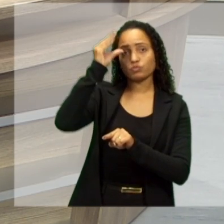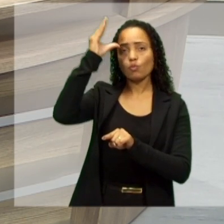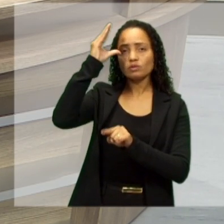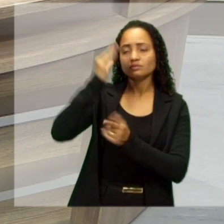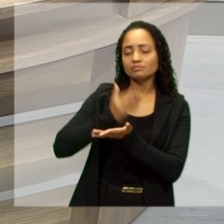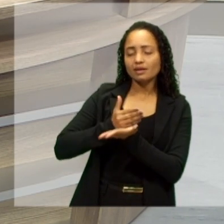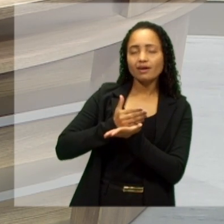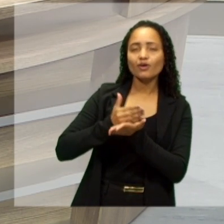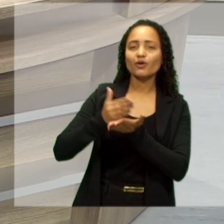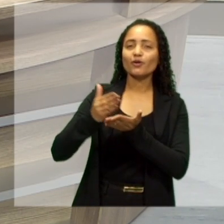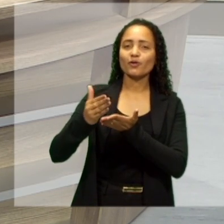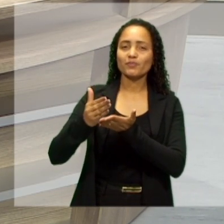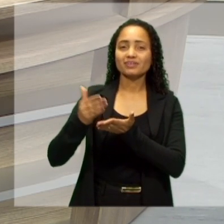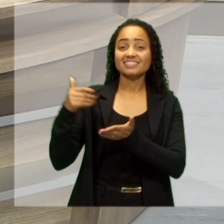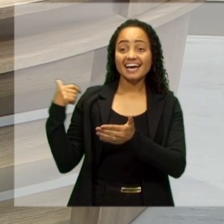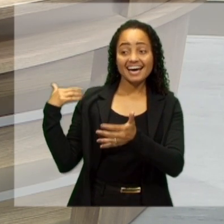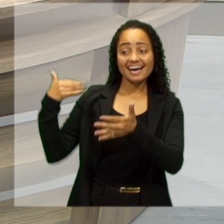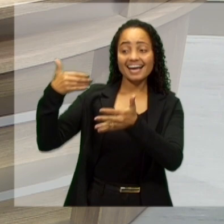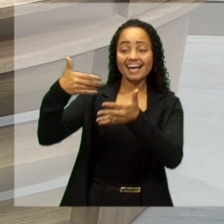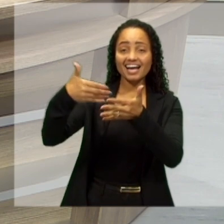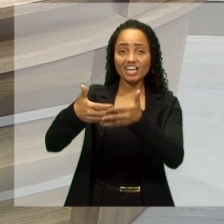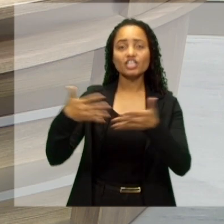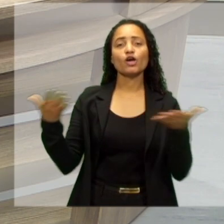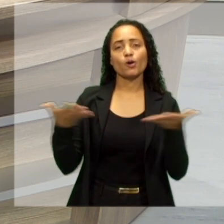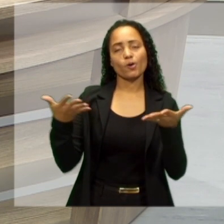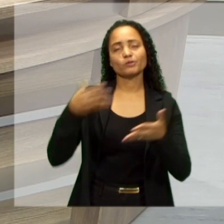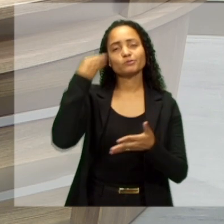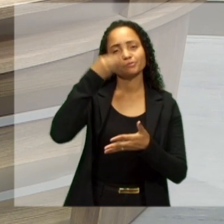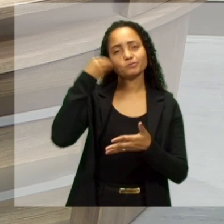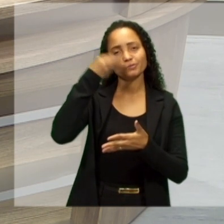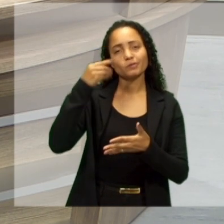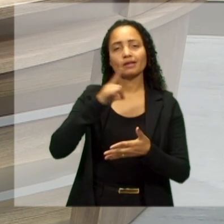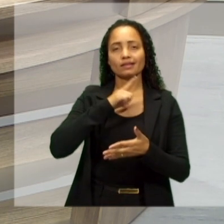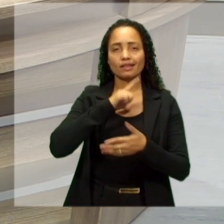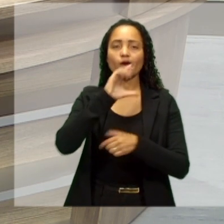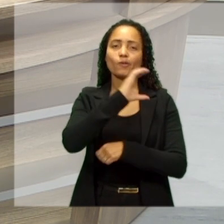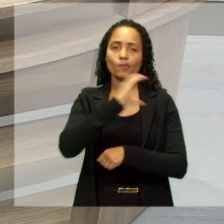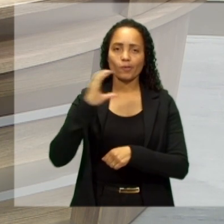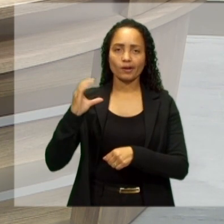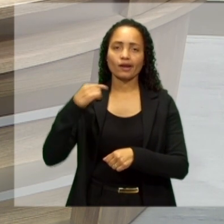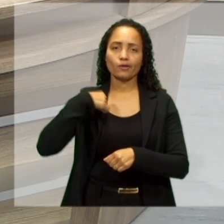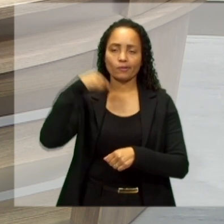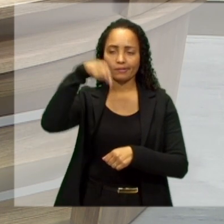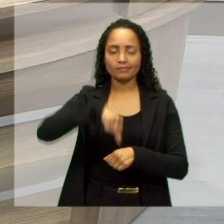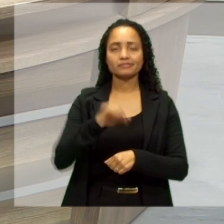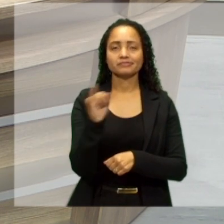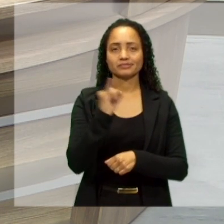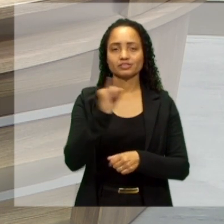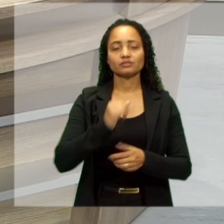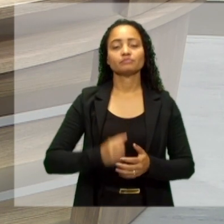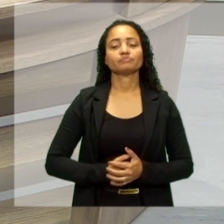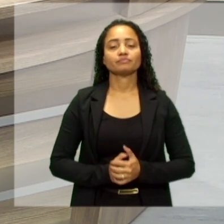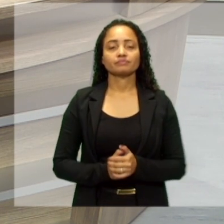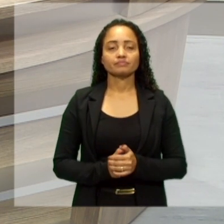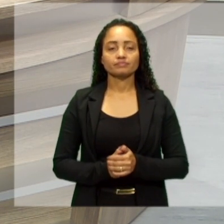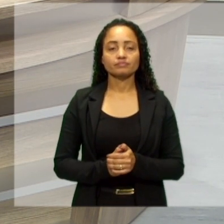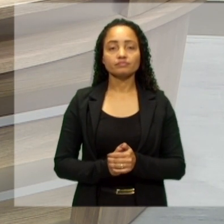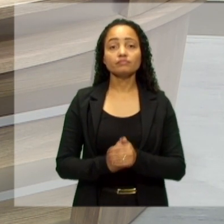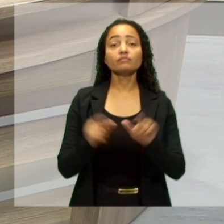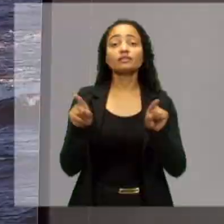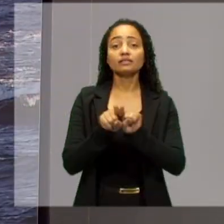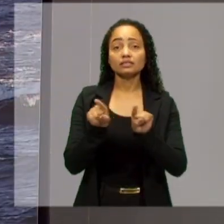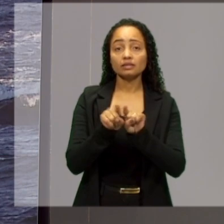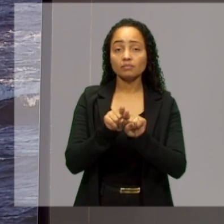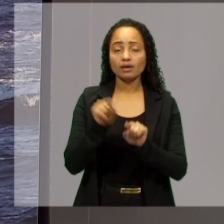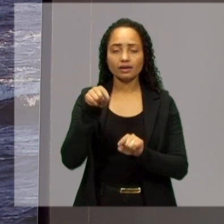implementação até os dias de hoje, como coordenador do Núcleo de Itajaí. E na abertura do Núcleo de Itajaí, o